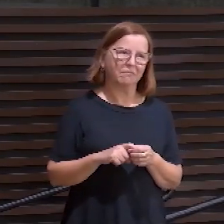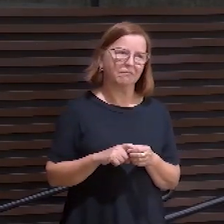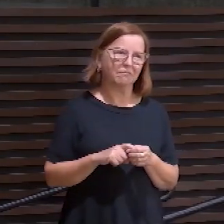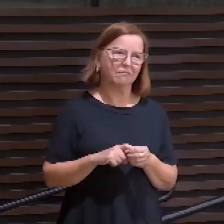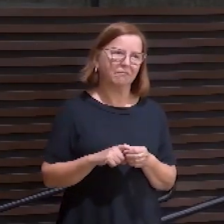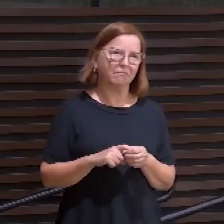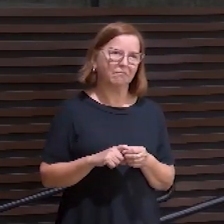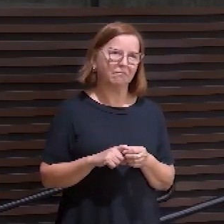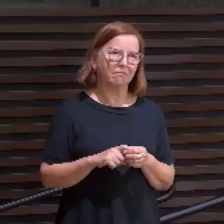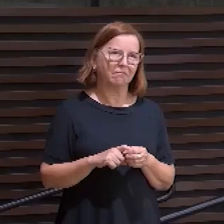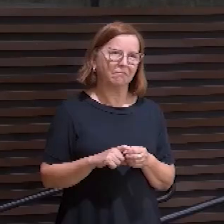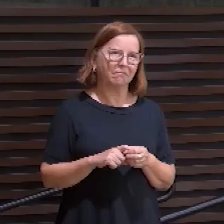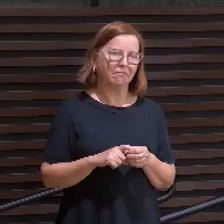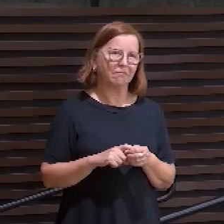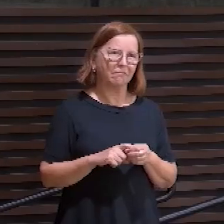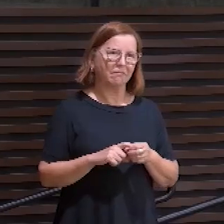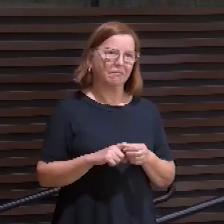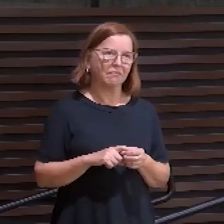a velha caixa,